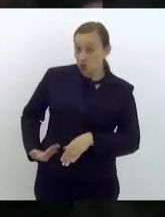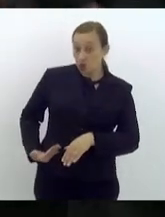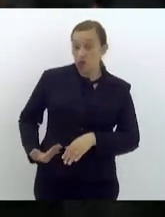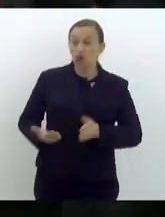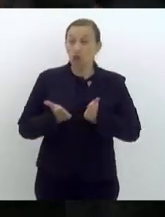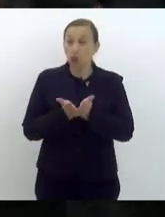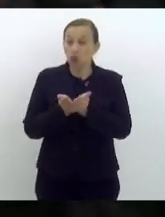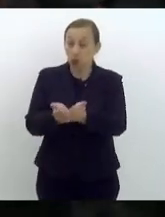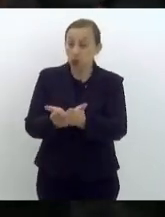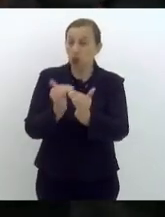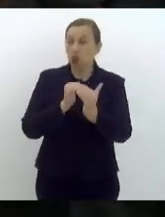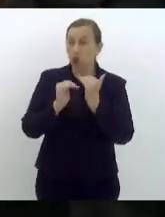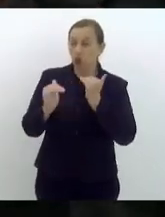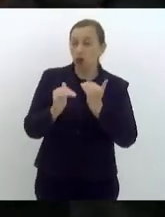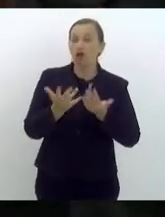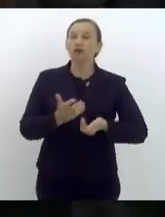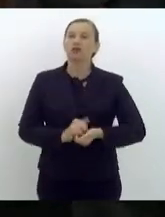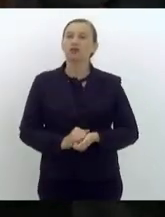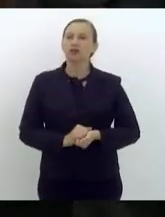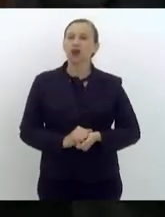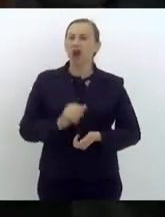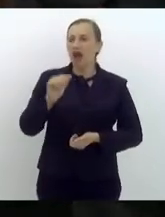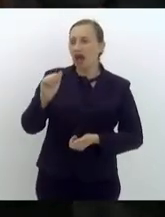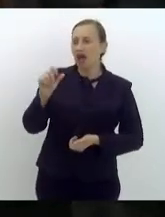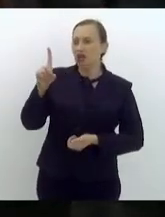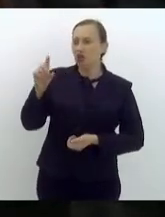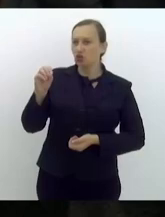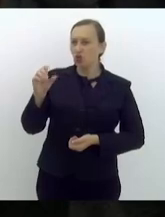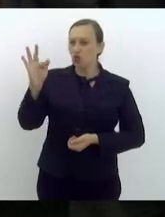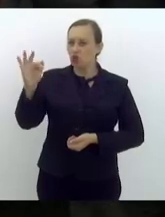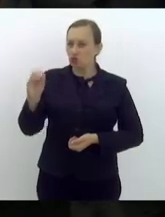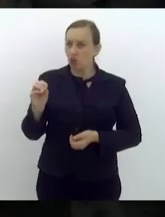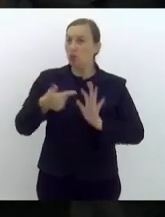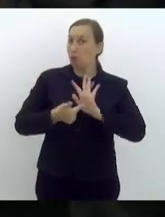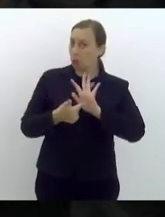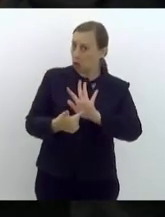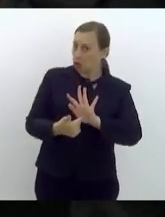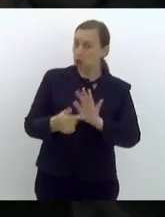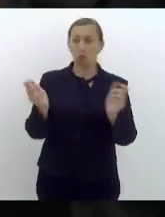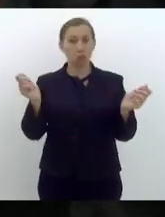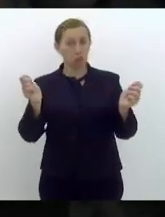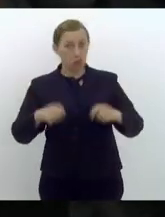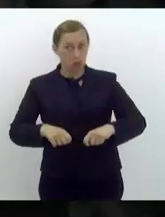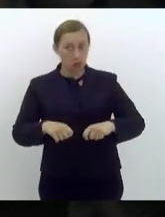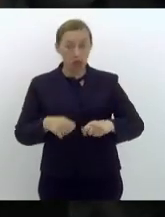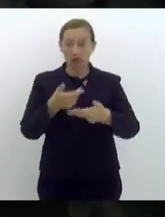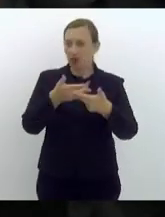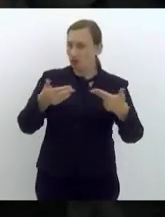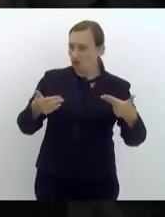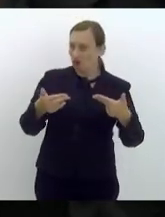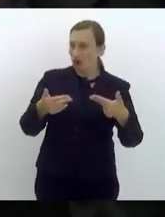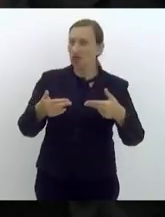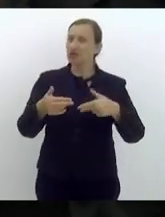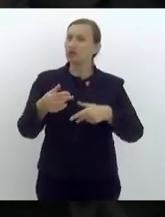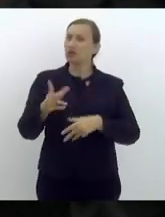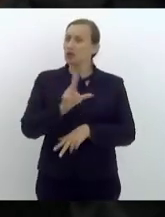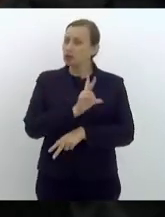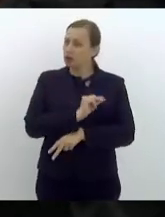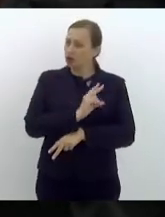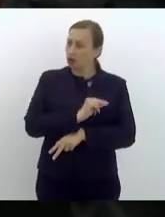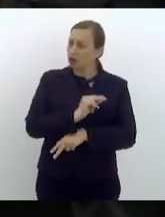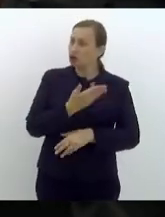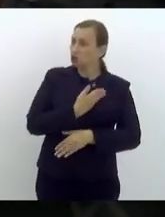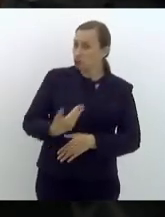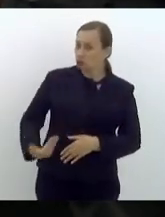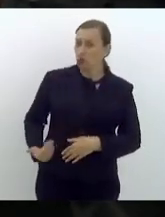Metroviários. O Adolfo Konder, sem sombra de dúvidas, mostrou a sua competência em diversos serviços públicos aqui do